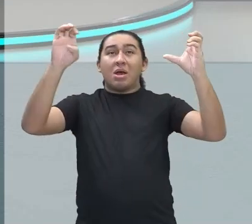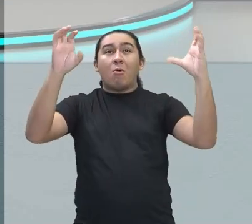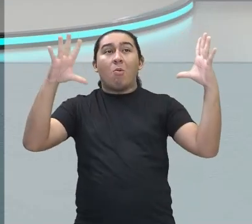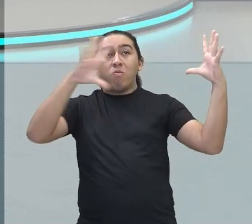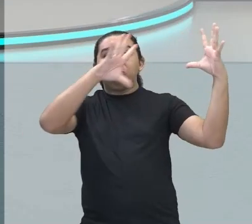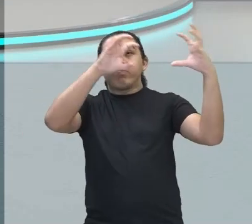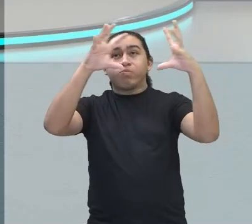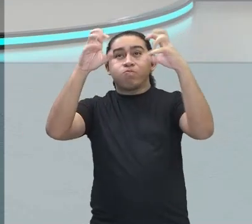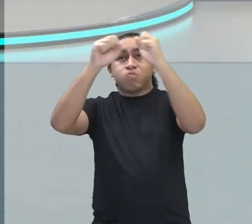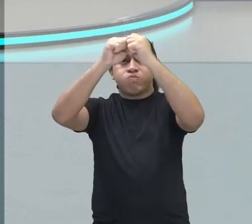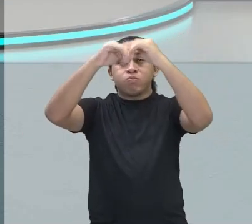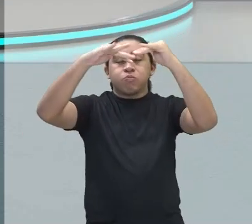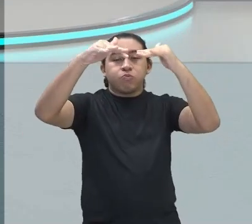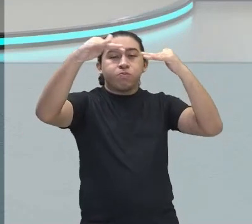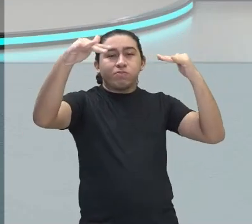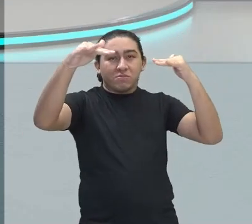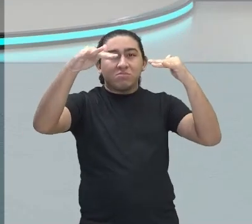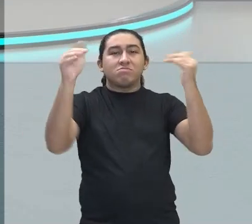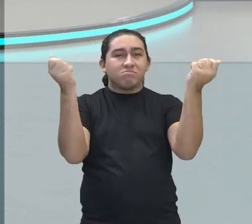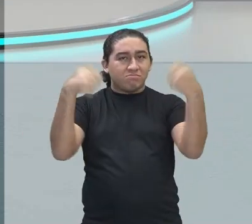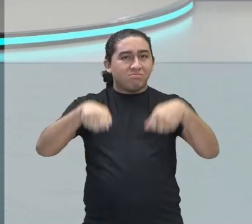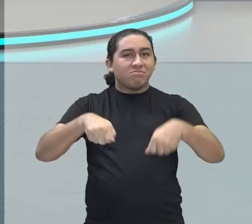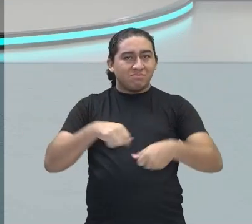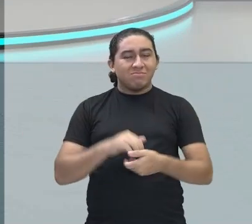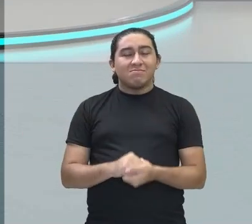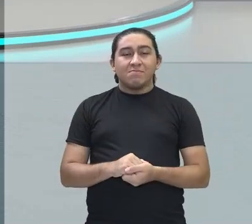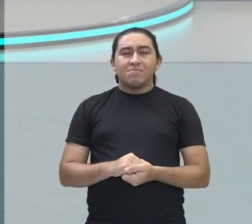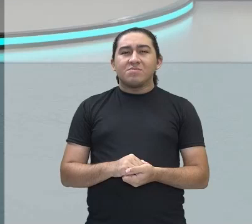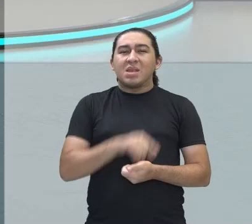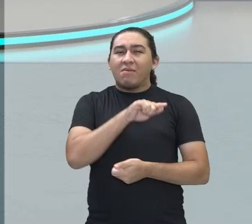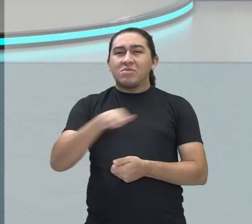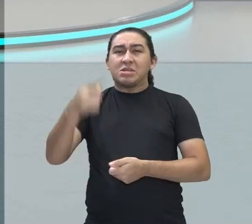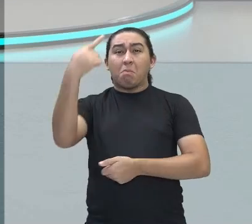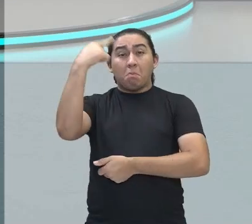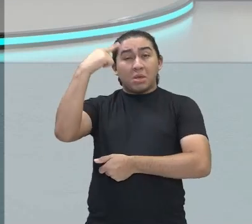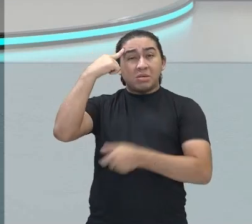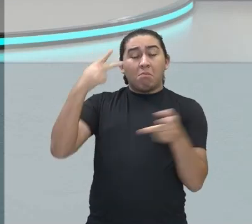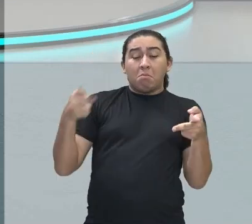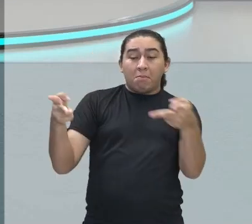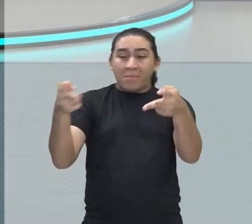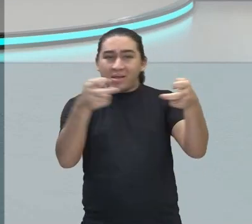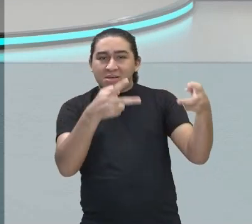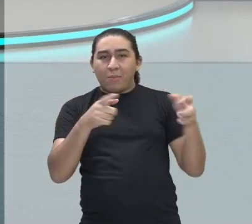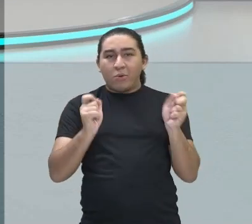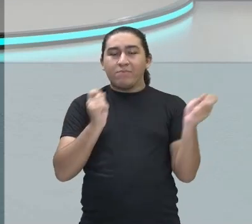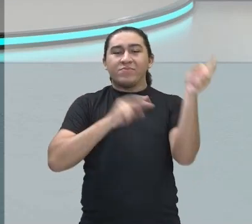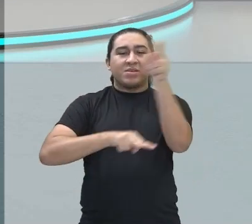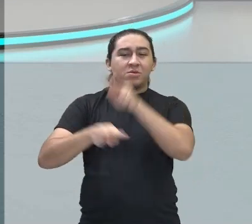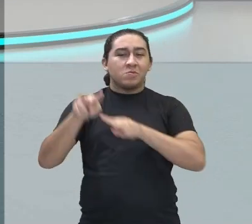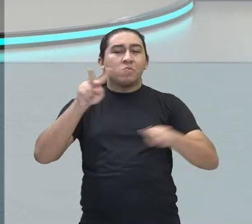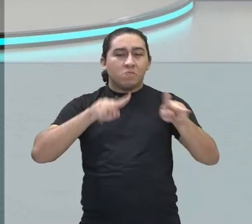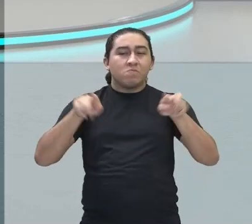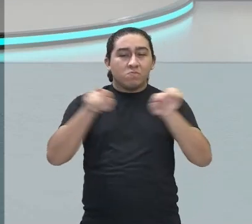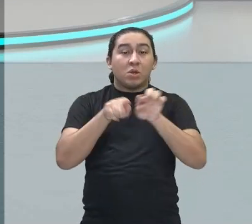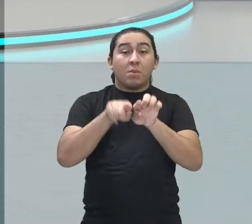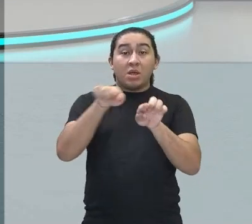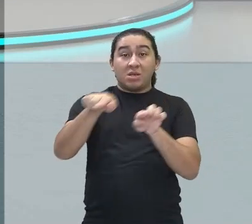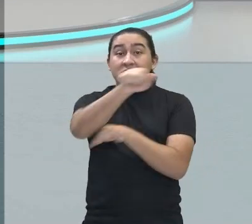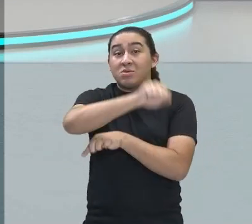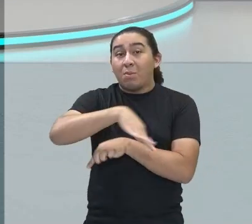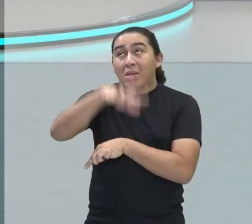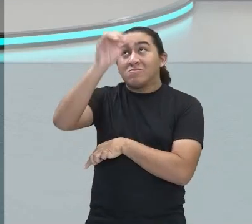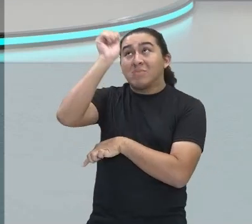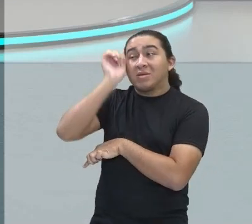a amplidão do espaço. Aí você começa a perceber, você começa a visualizar esse cenário,